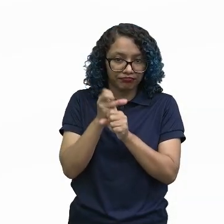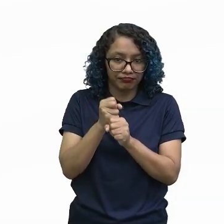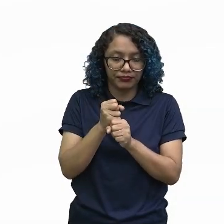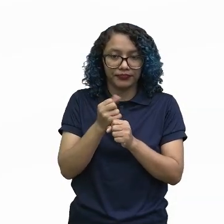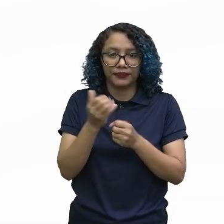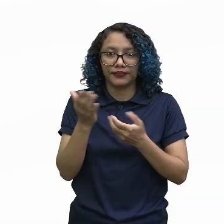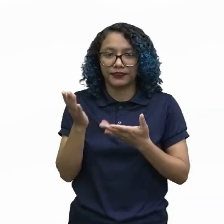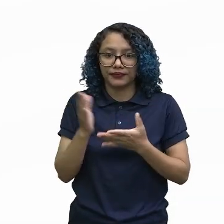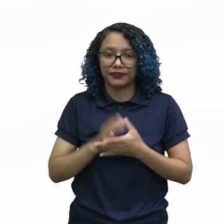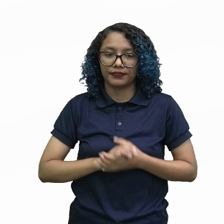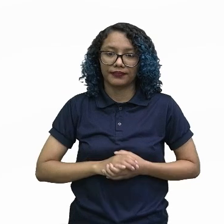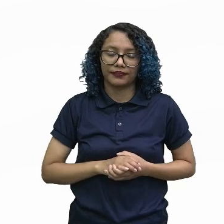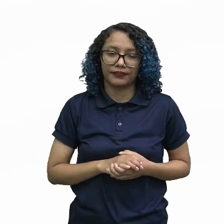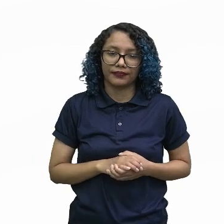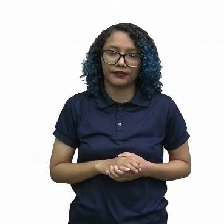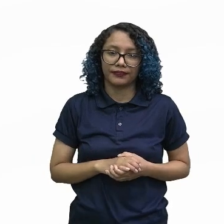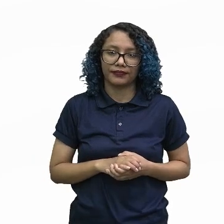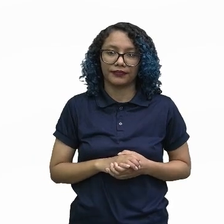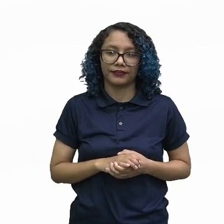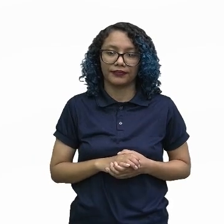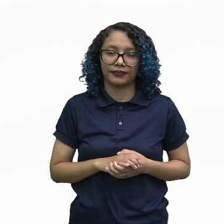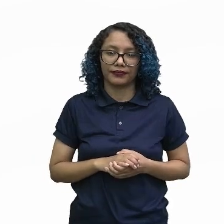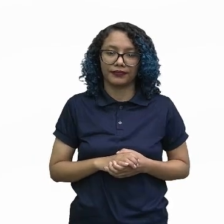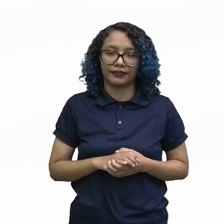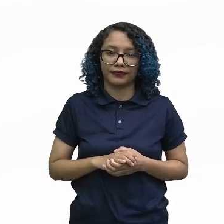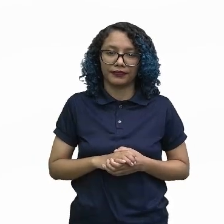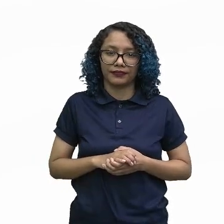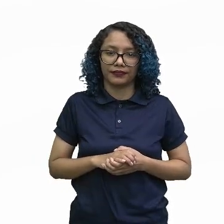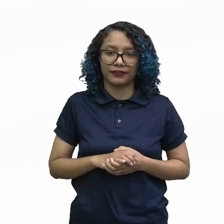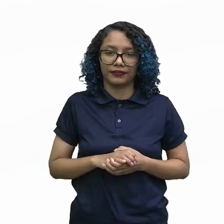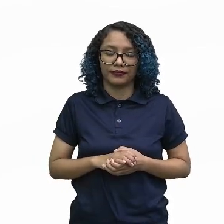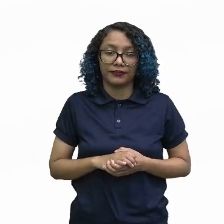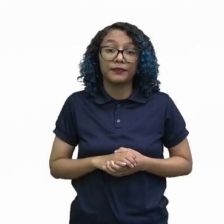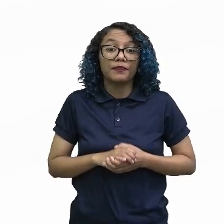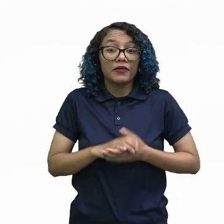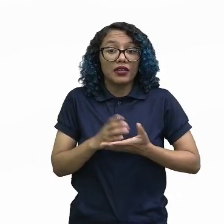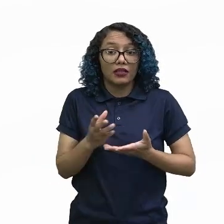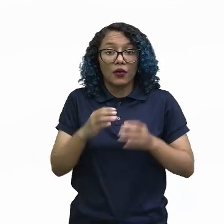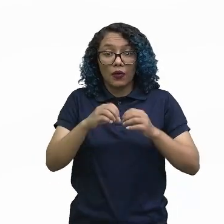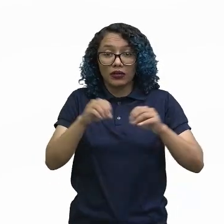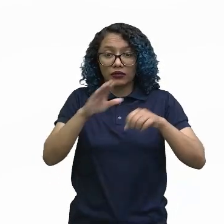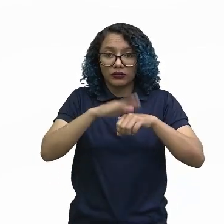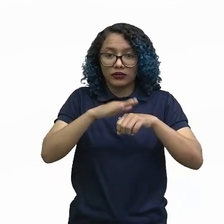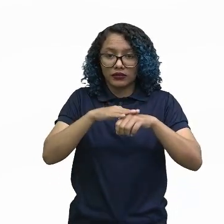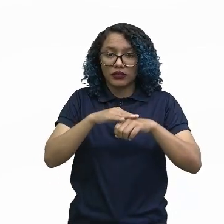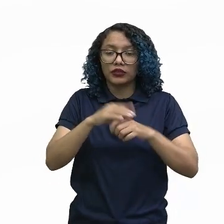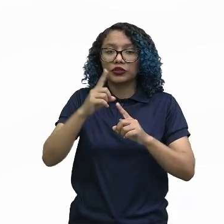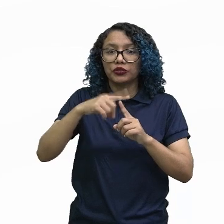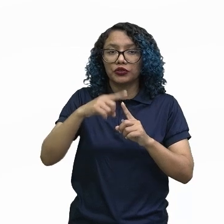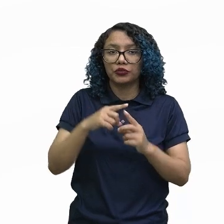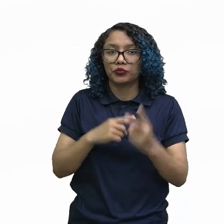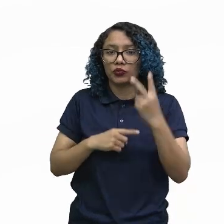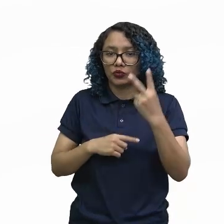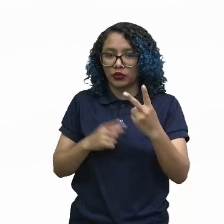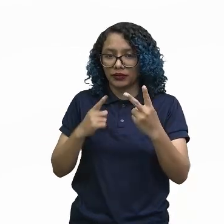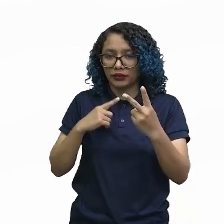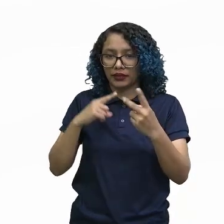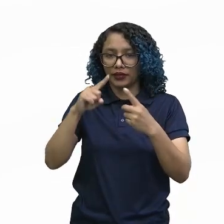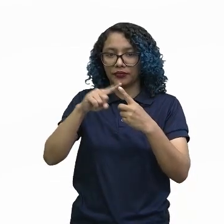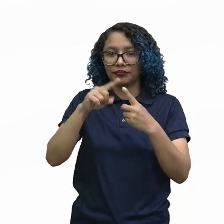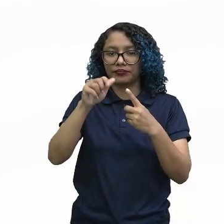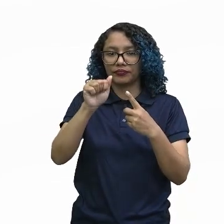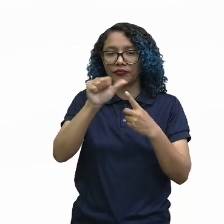lá. Observe, ó, as orações coordenadas, elas são divididas em assindéticas, que são